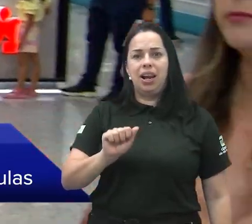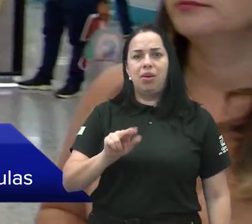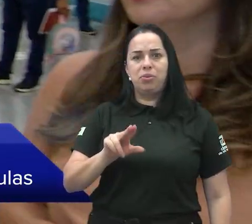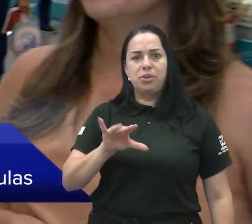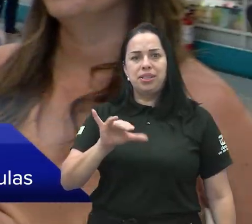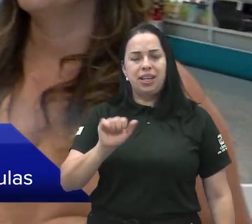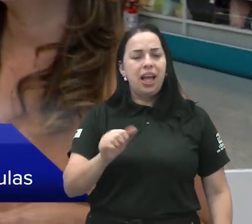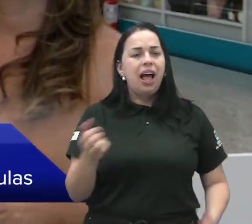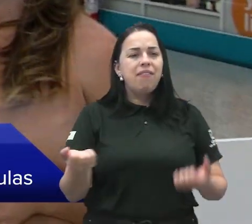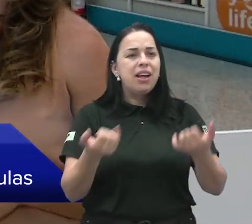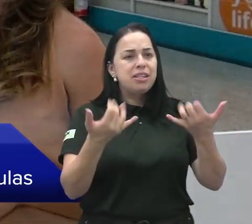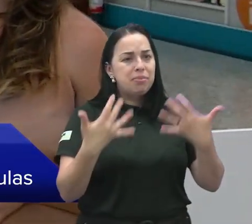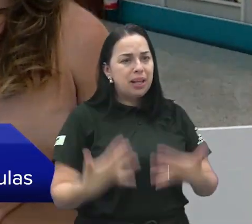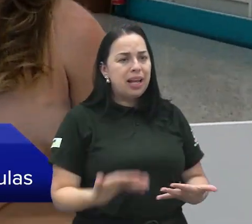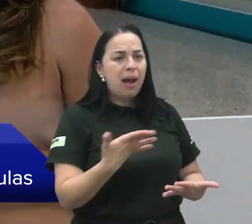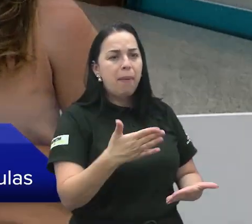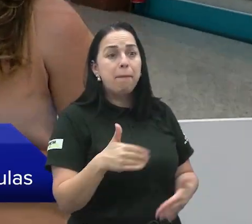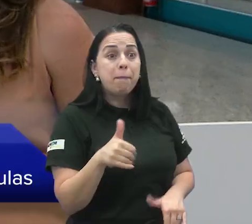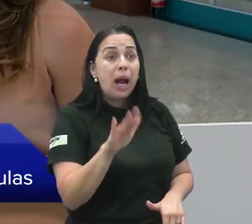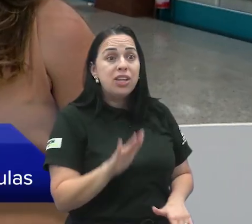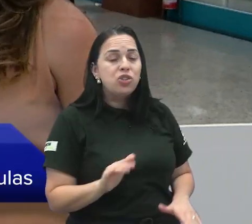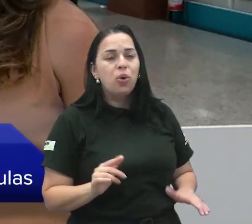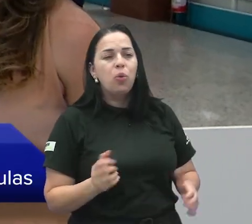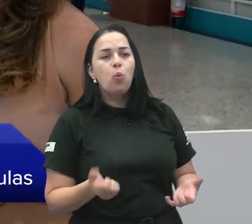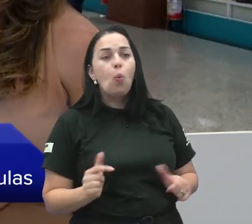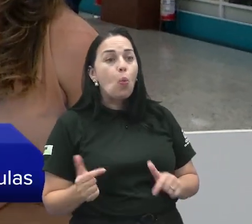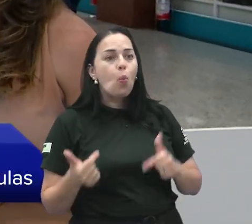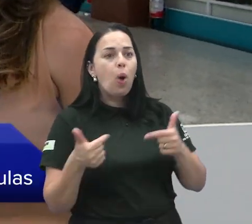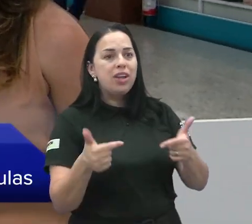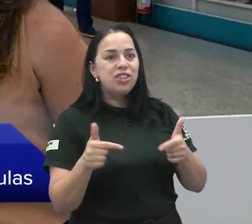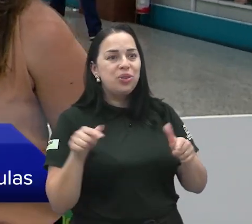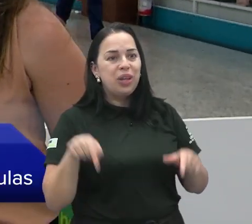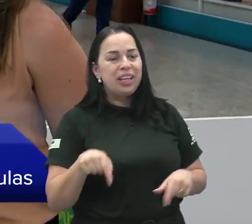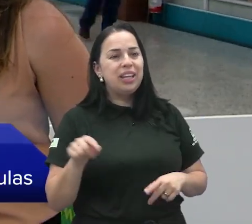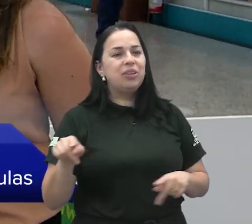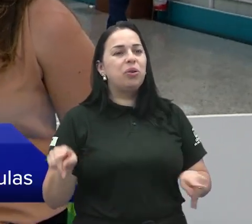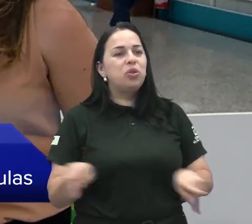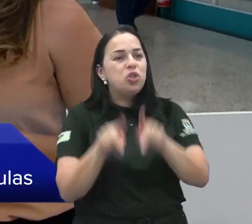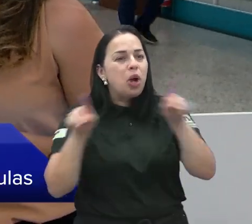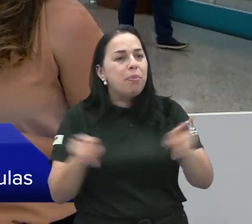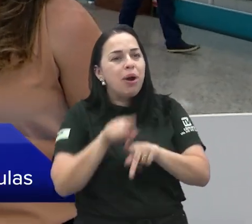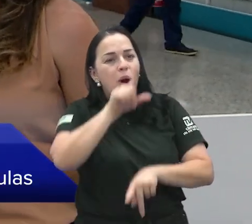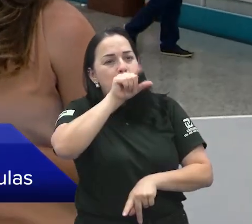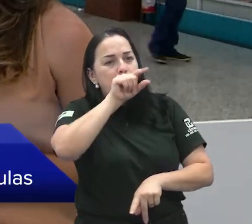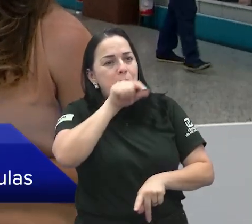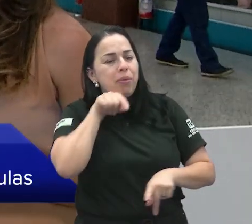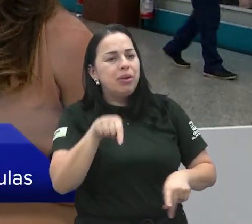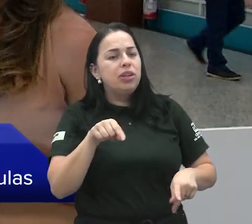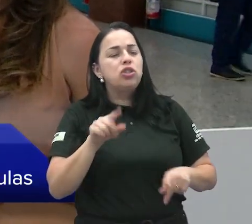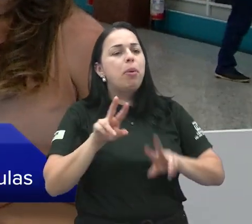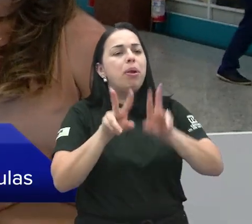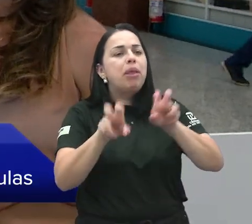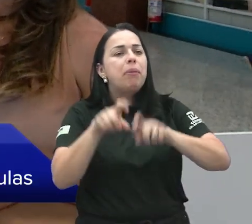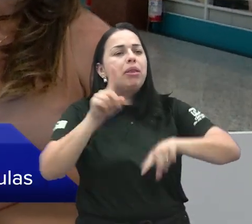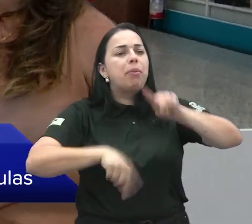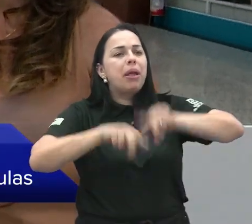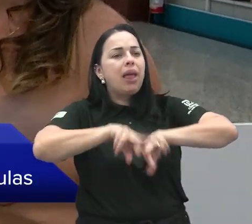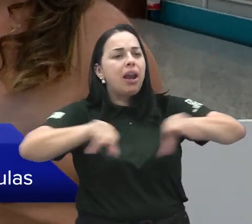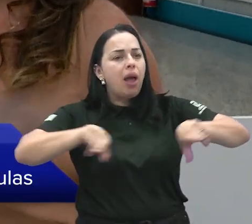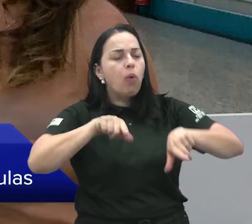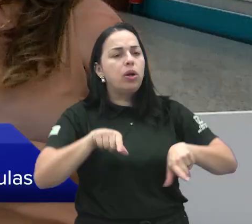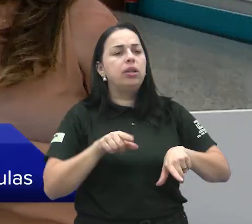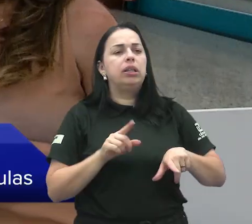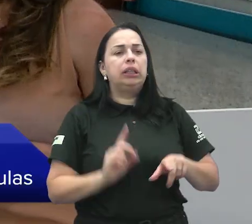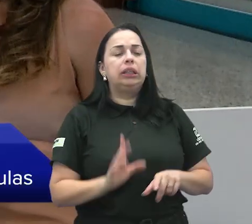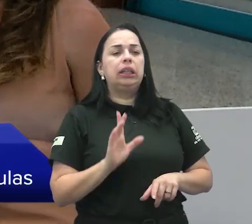que vai explicar para a gente um pouco dessa ação que vem sendo feita pelo Shopping Jardim Oriente em relação aos materiais